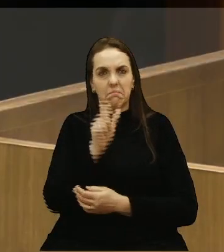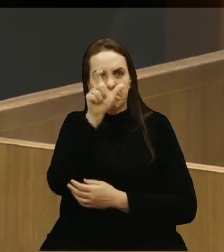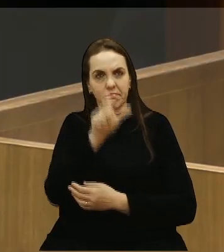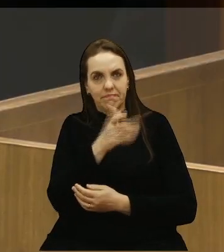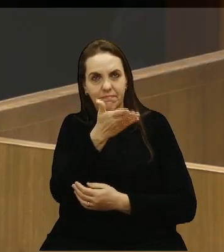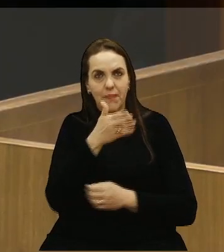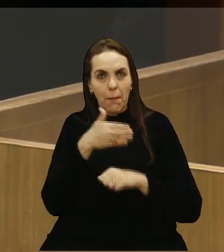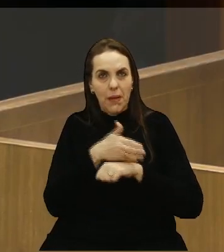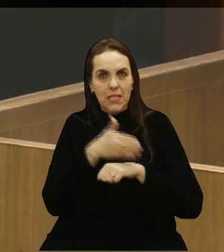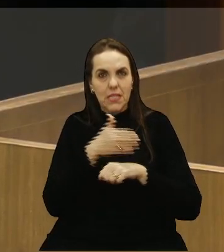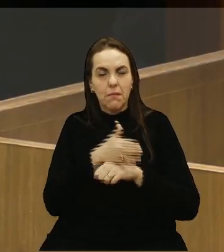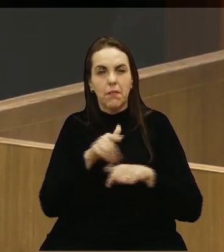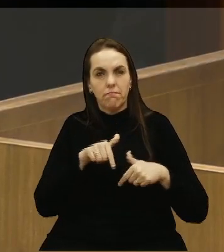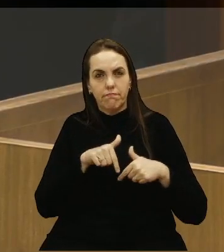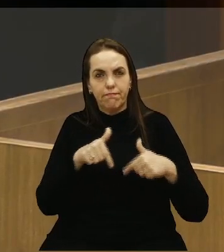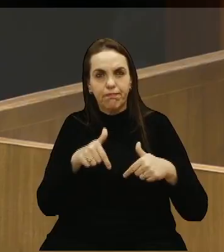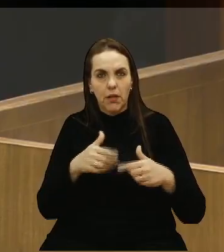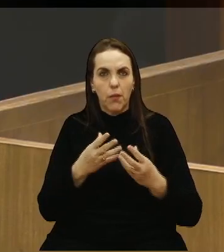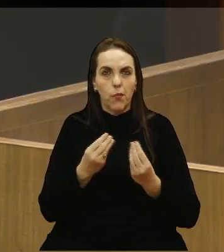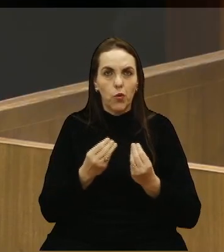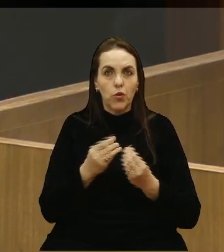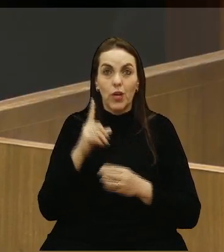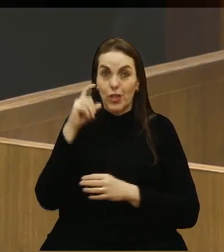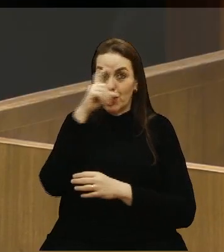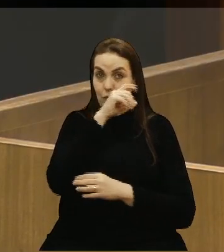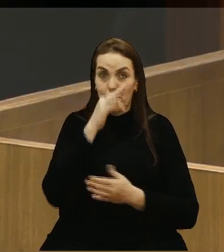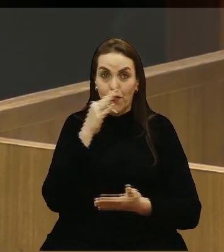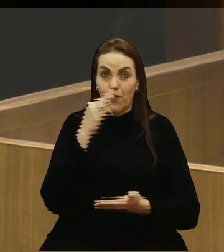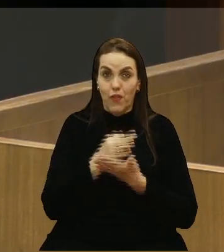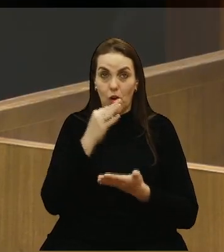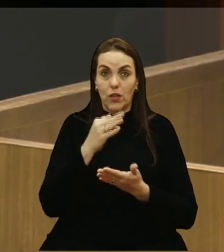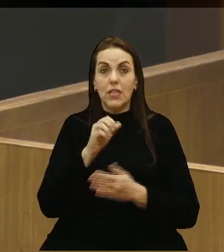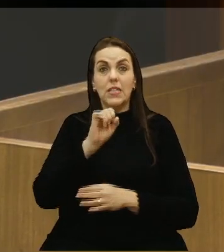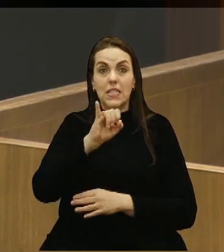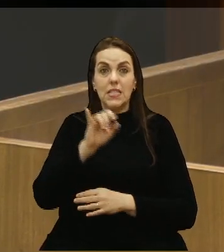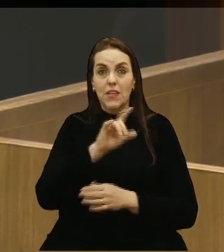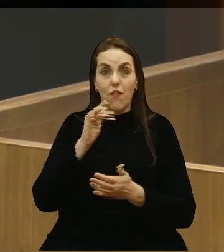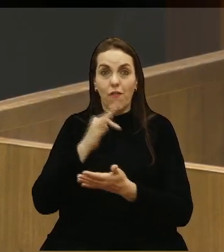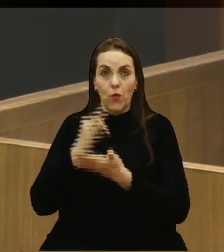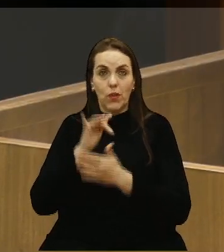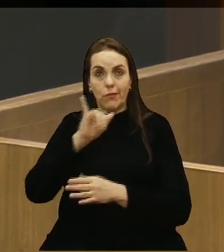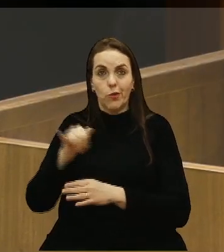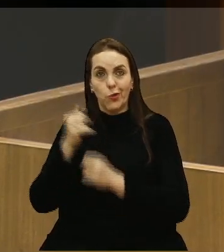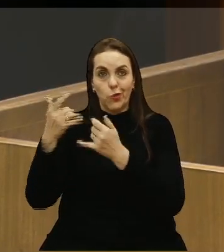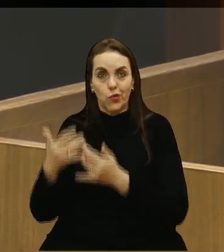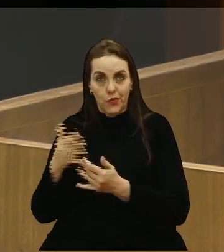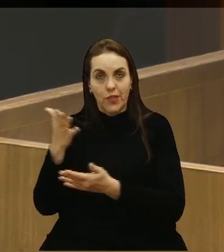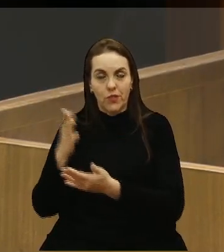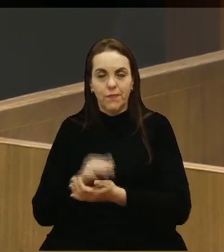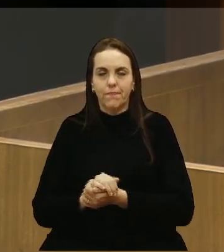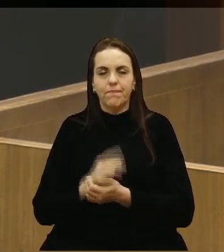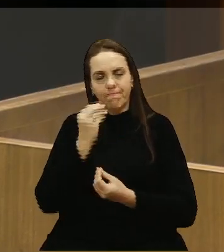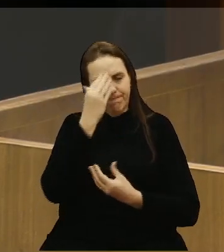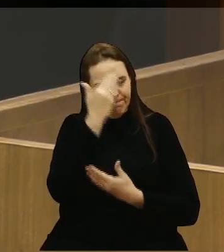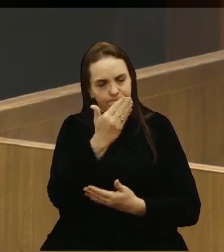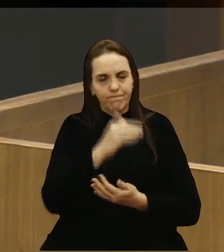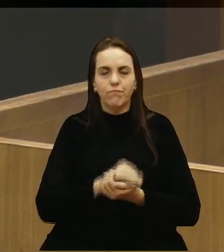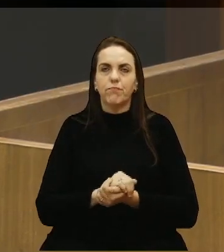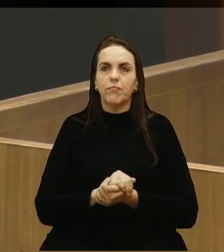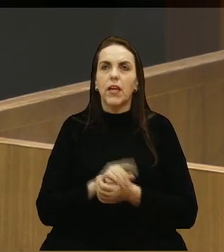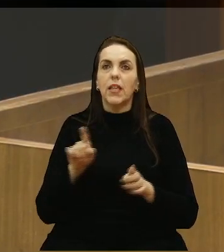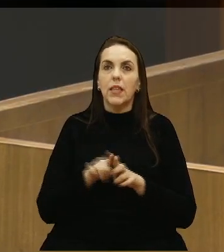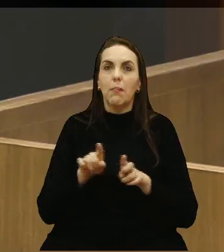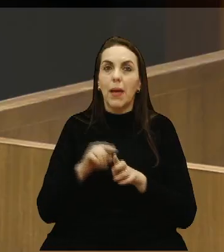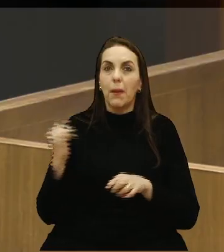muito atuante e dificilmente falta, e se falta, justifica. Muito obrigado. Um outro assunto que eu quero trazer aqui, importante para nós,